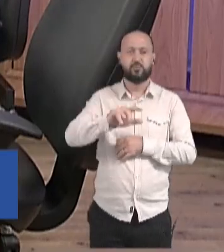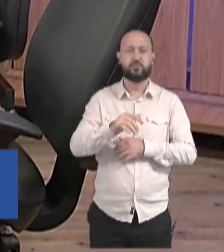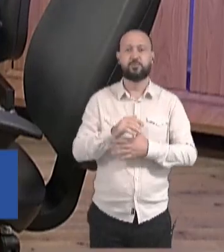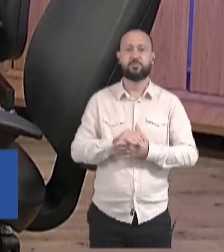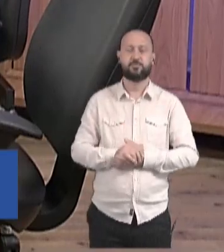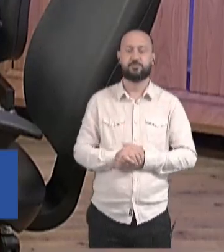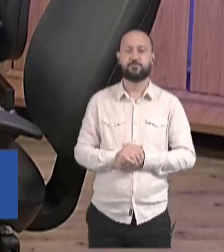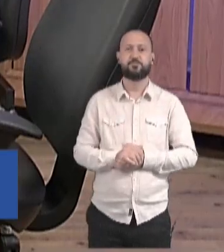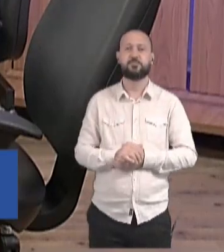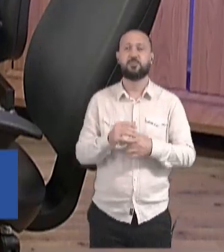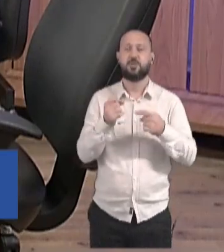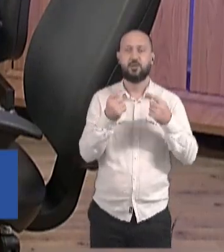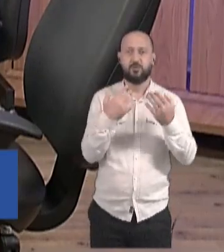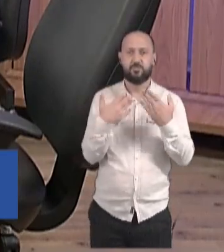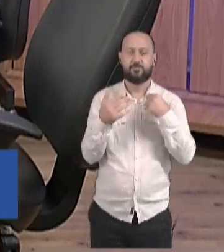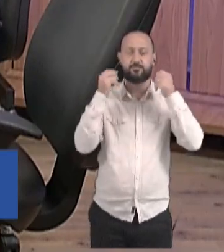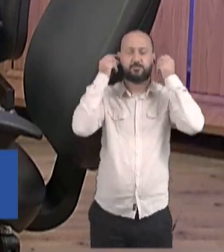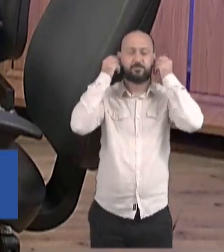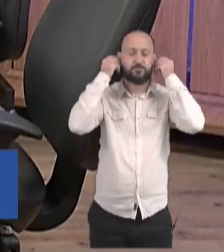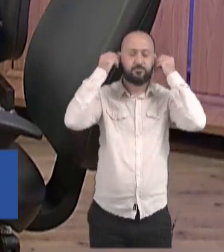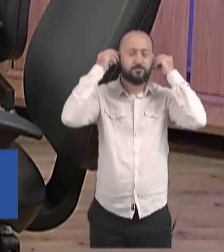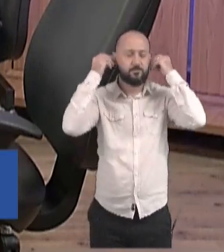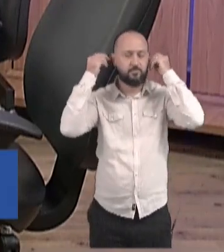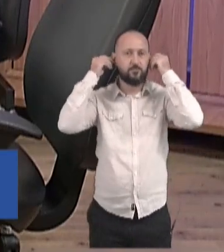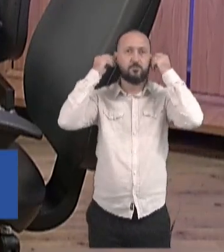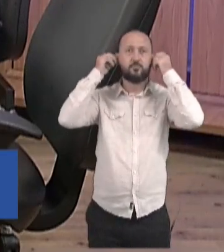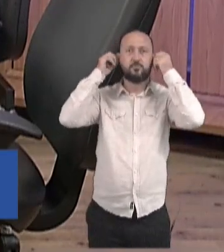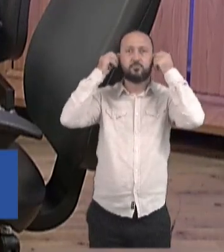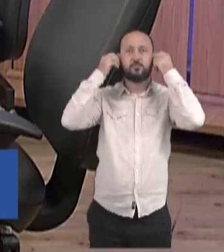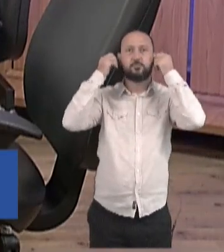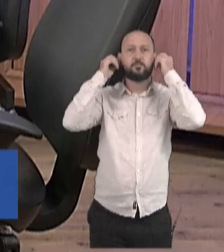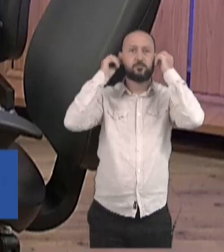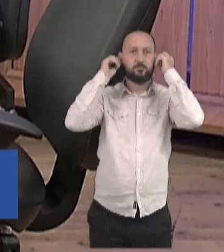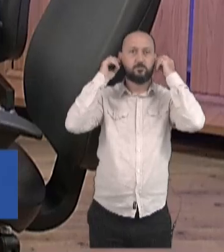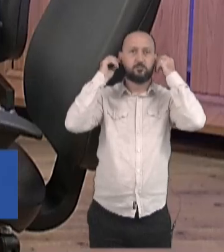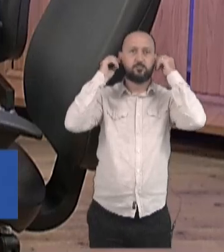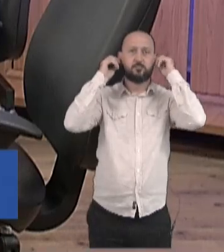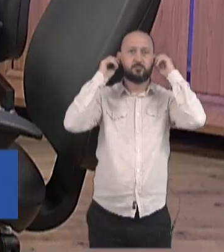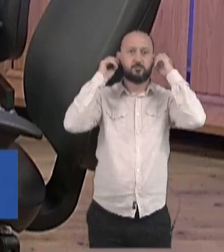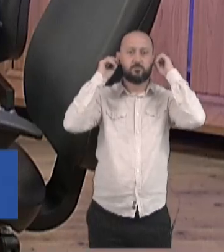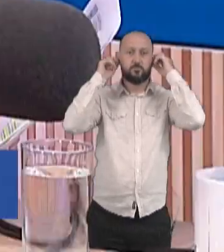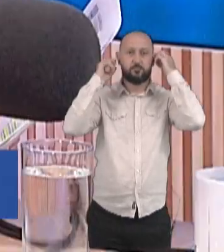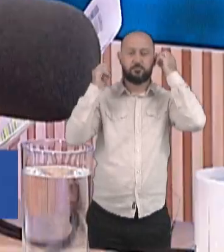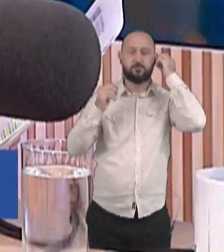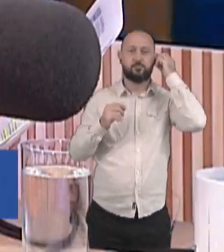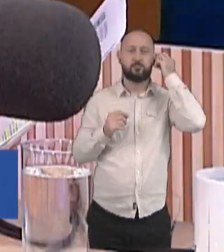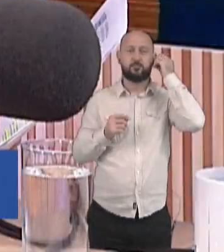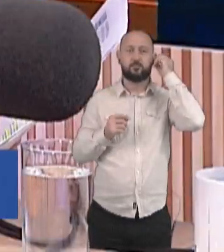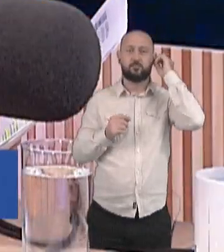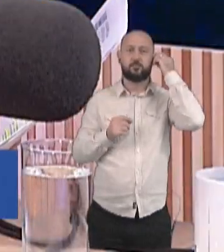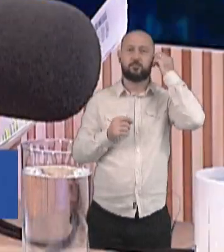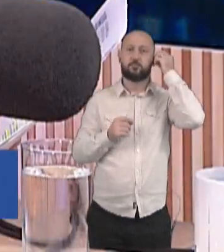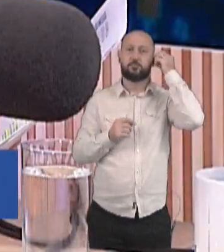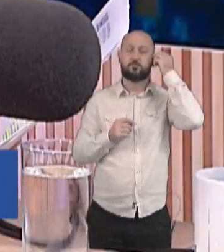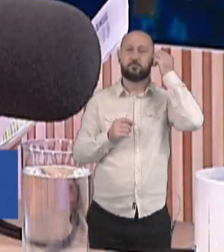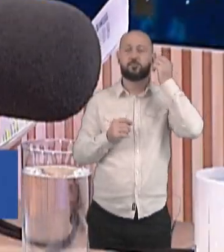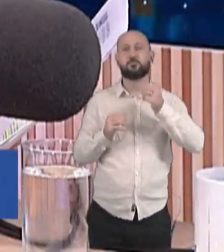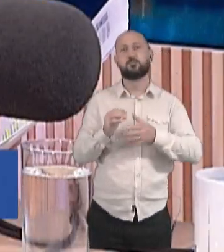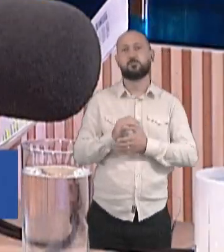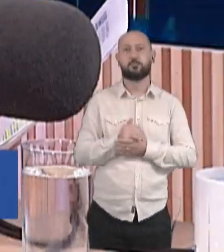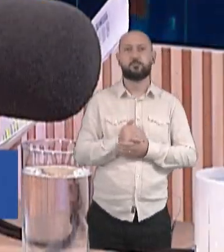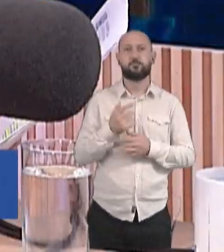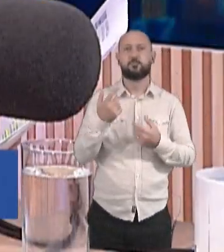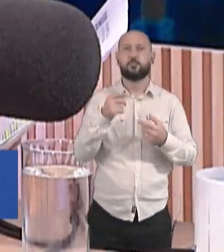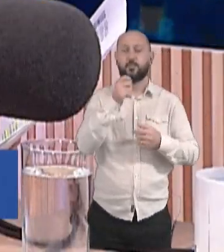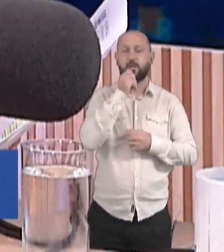do Sul. As discussões, Tiago, ficaram em torno da gestão integrada dos